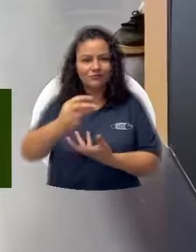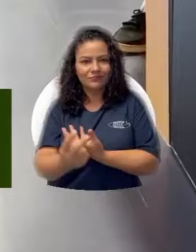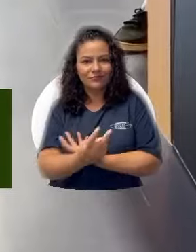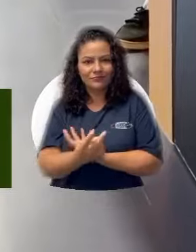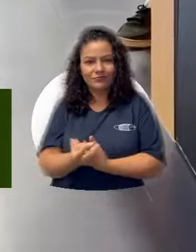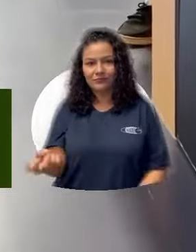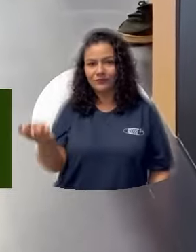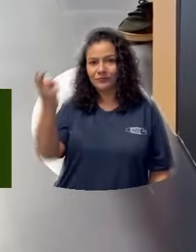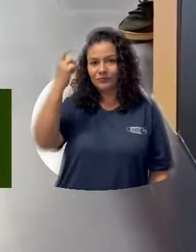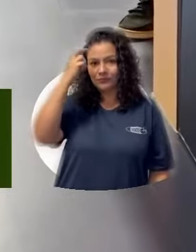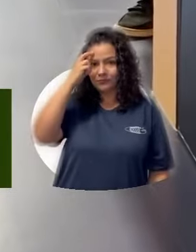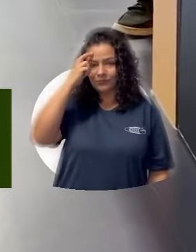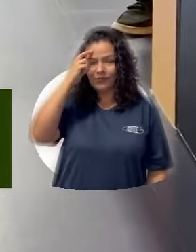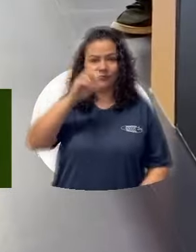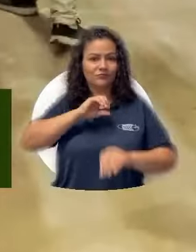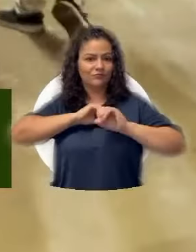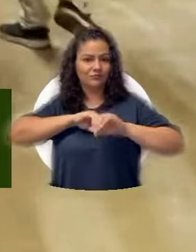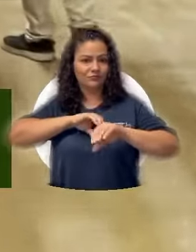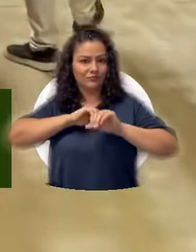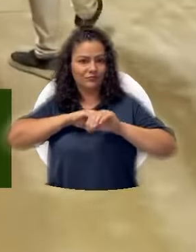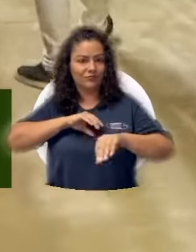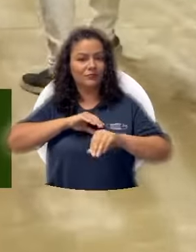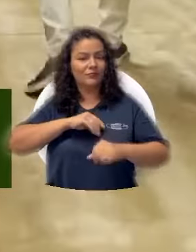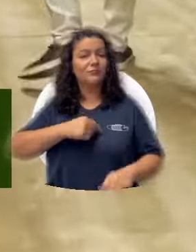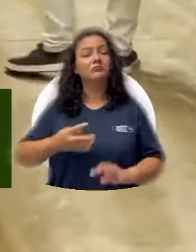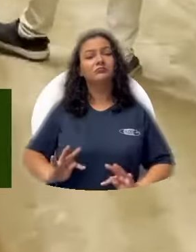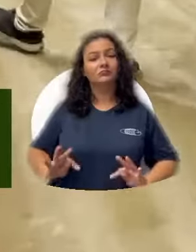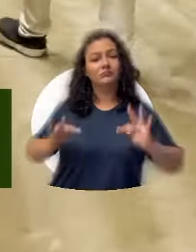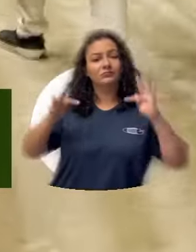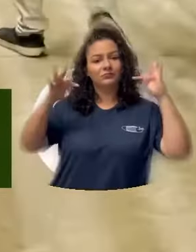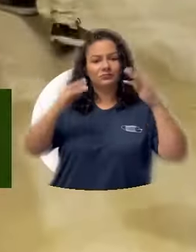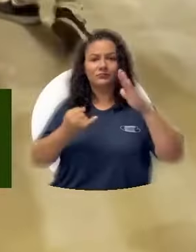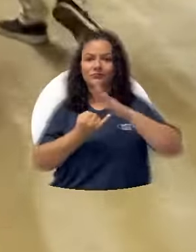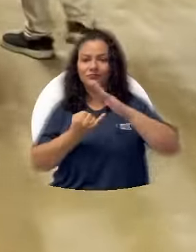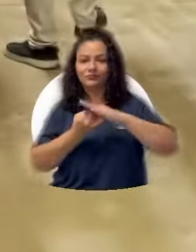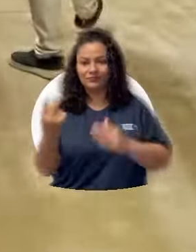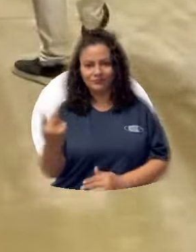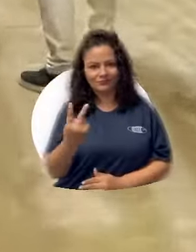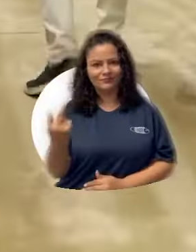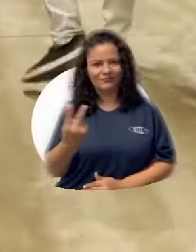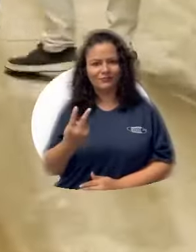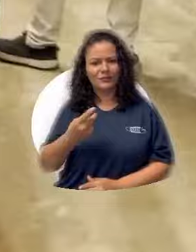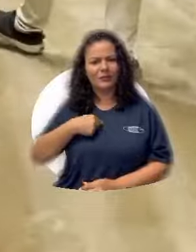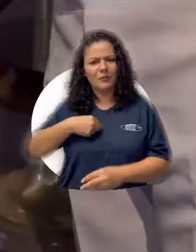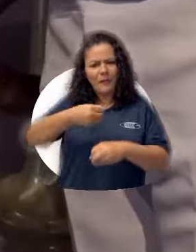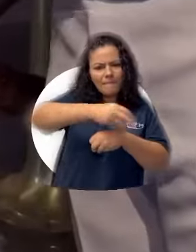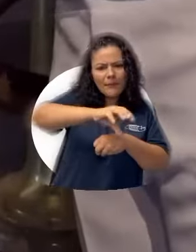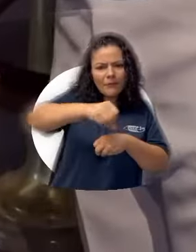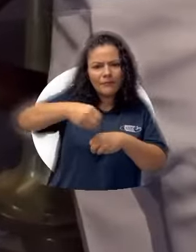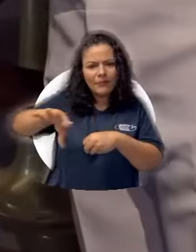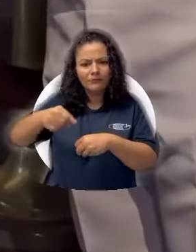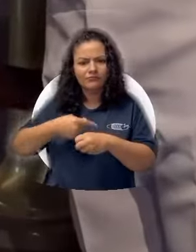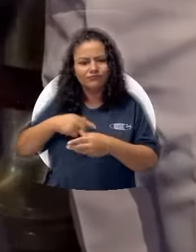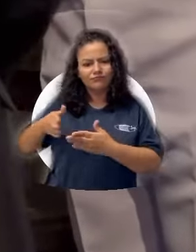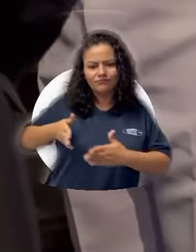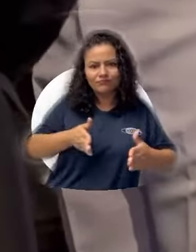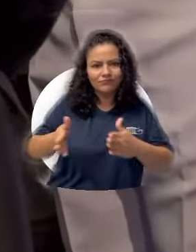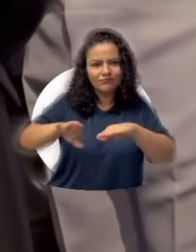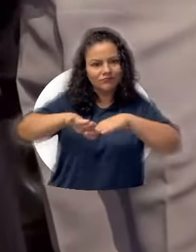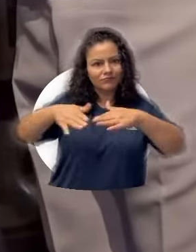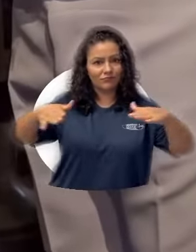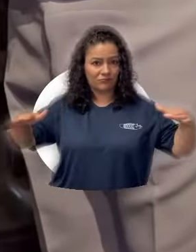científica, sustentável, cultural, educacional e tecnológica entre as instituições. Além de fomentar